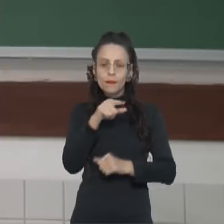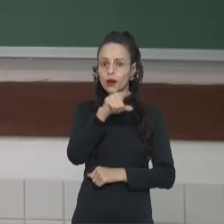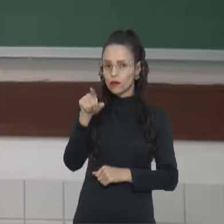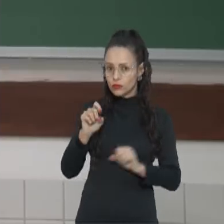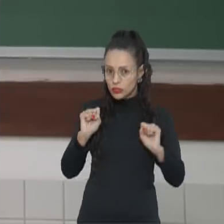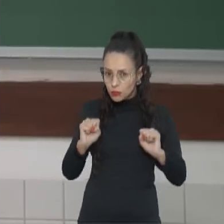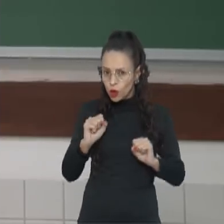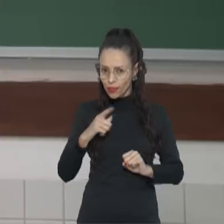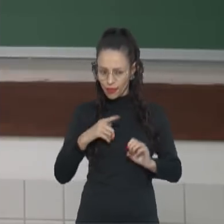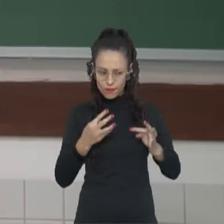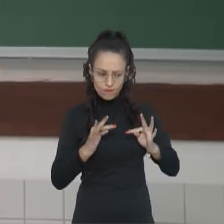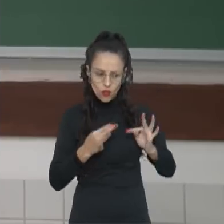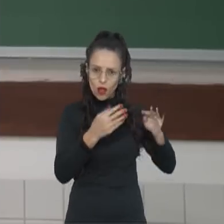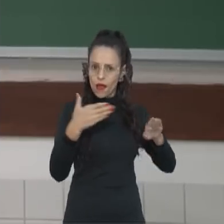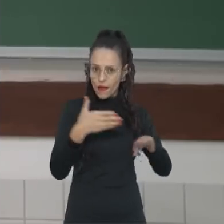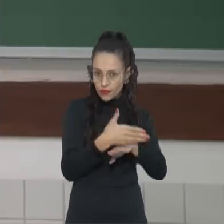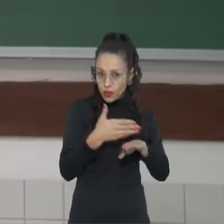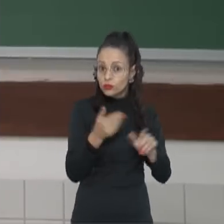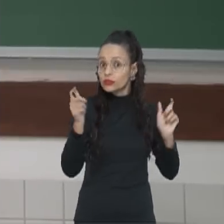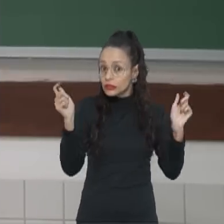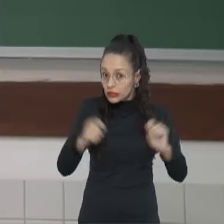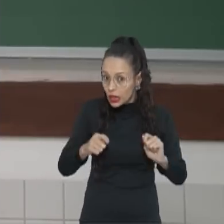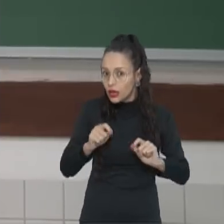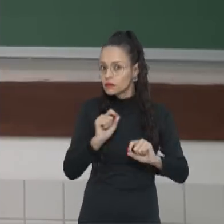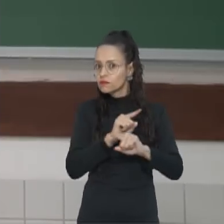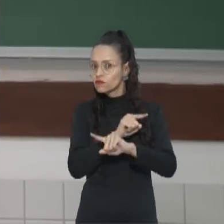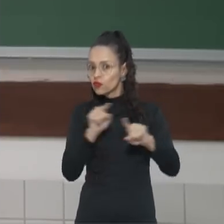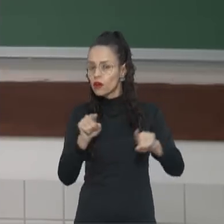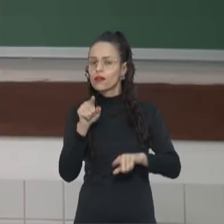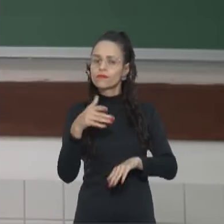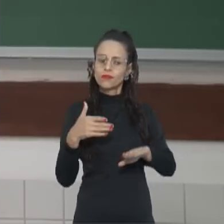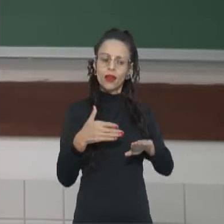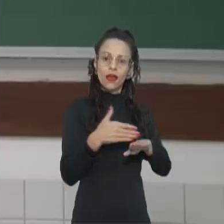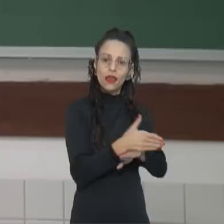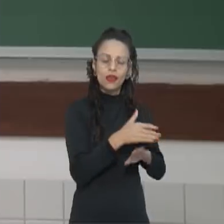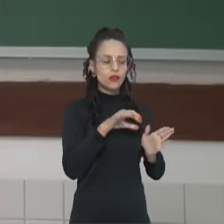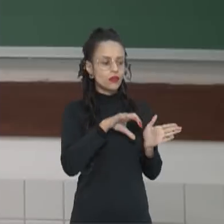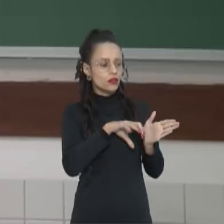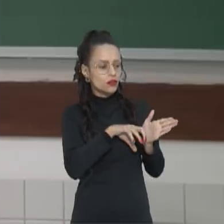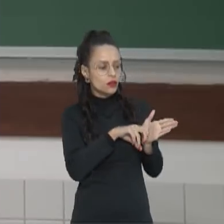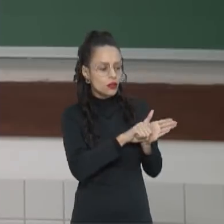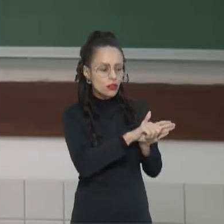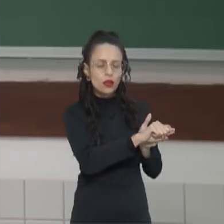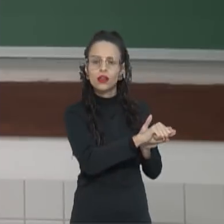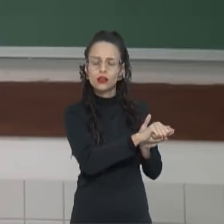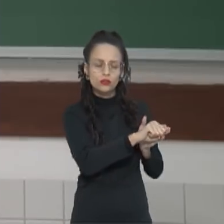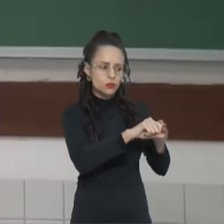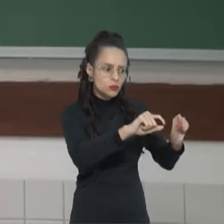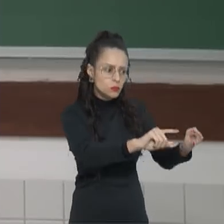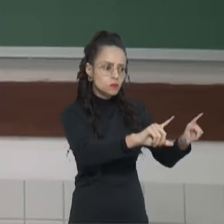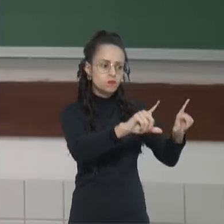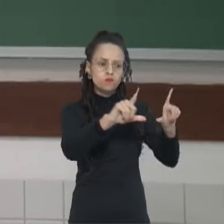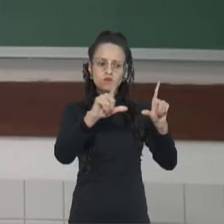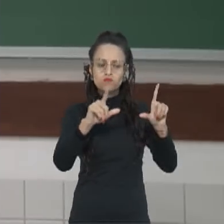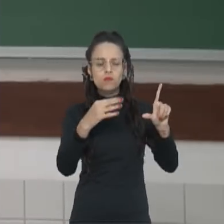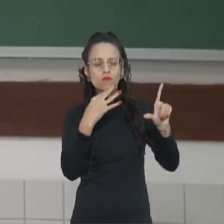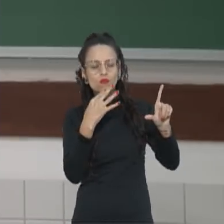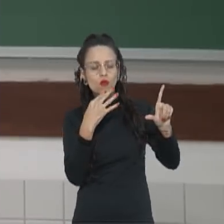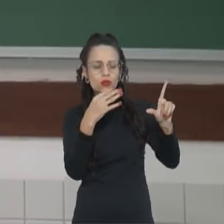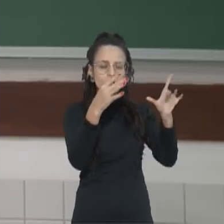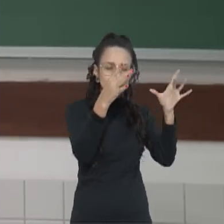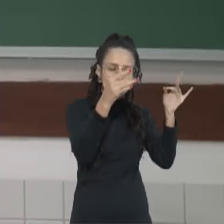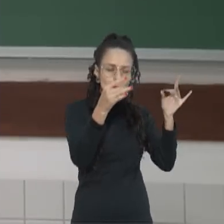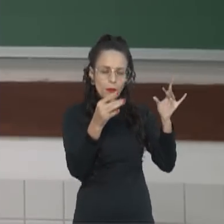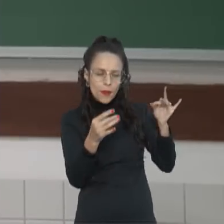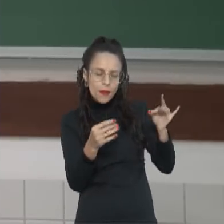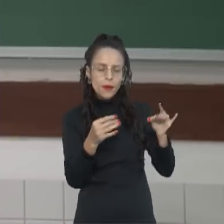acesso tecnológico, se tem condições, vá ao sistema do Classroom, conheça, vale a pena se aventurar, aos poucos você vai se